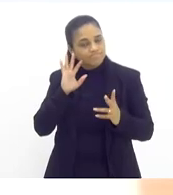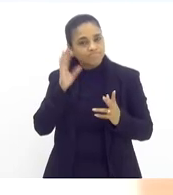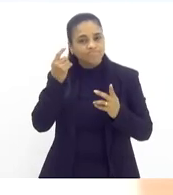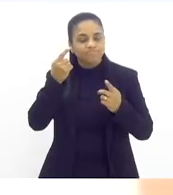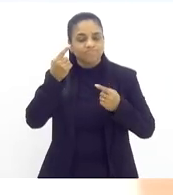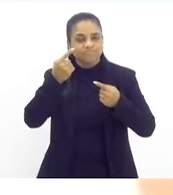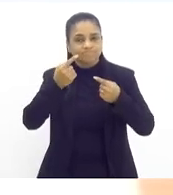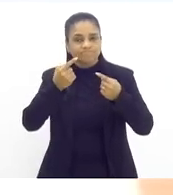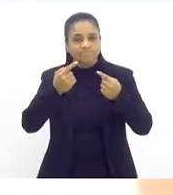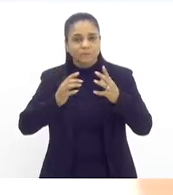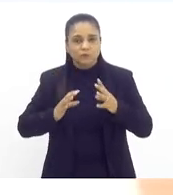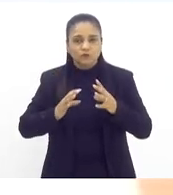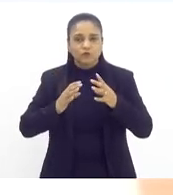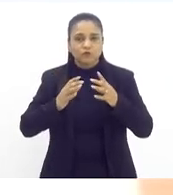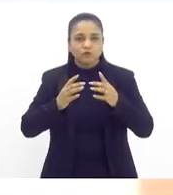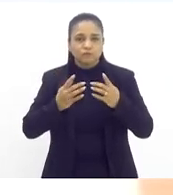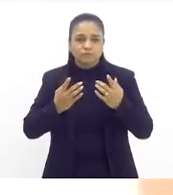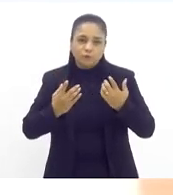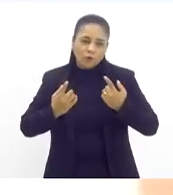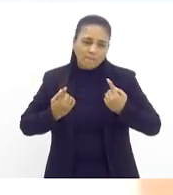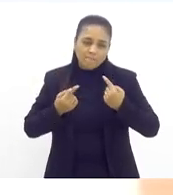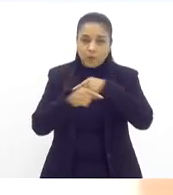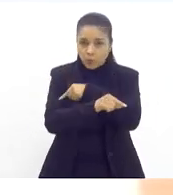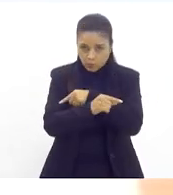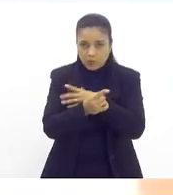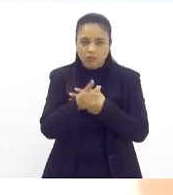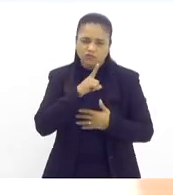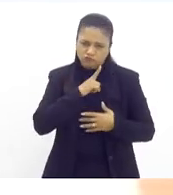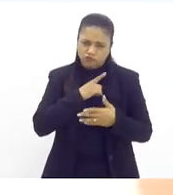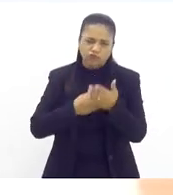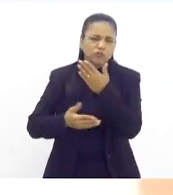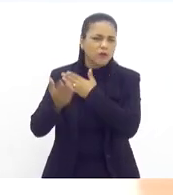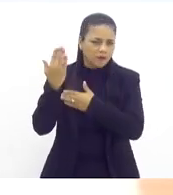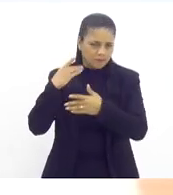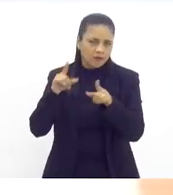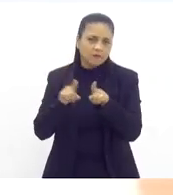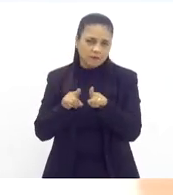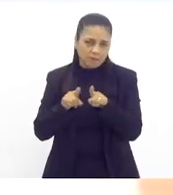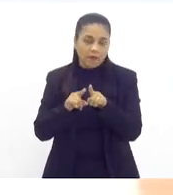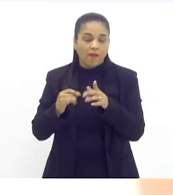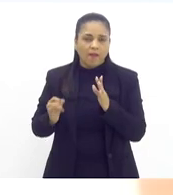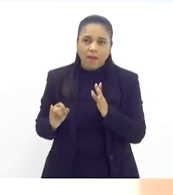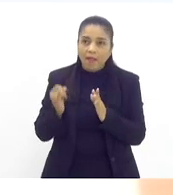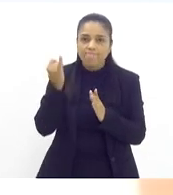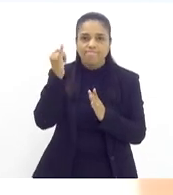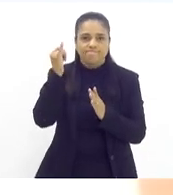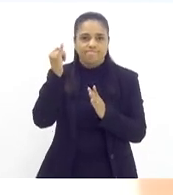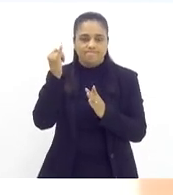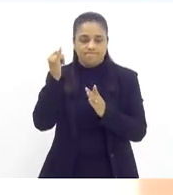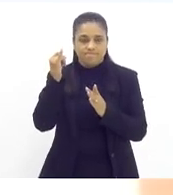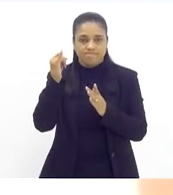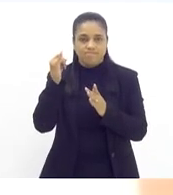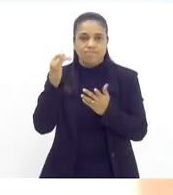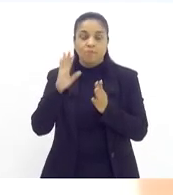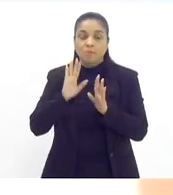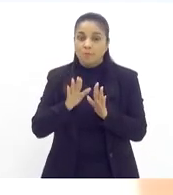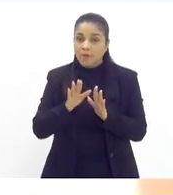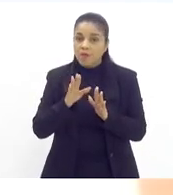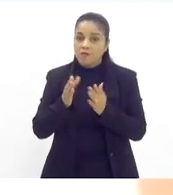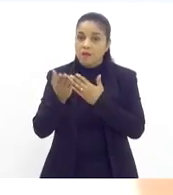que... existiam conflitos, claro, naquela situação que gerava a hiperinflação, porém, eu entendo